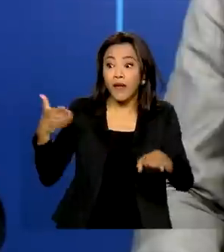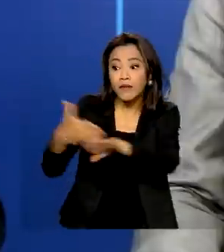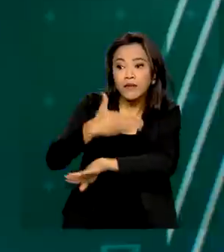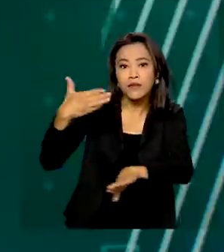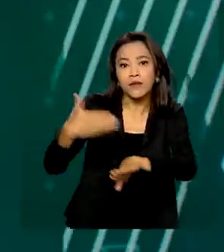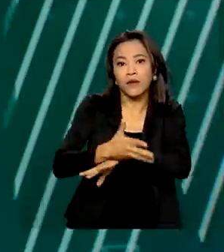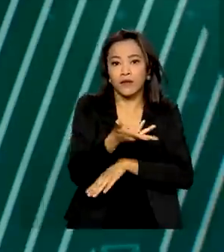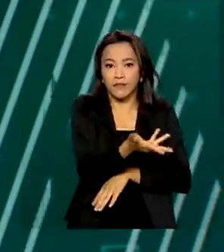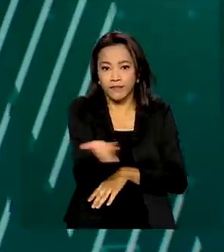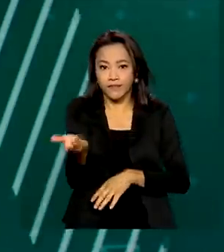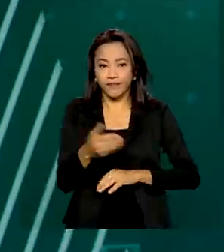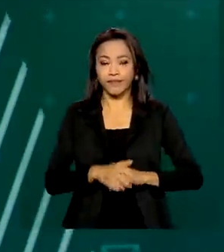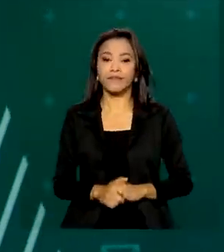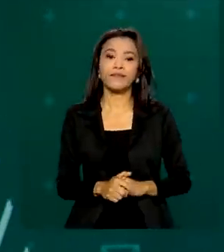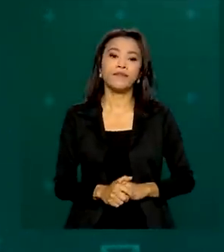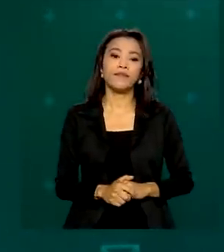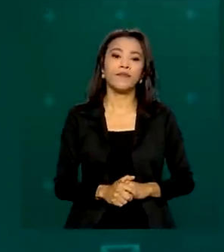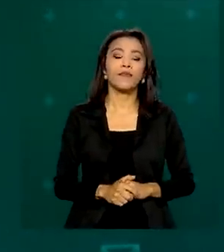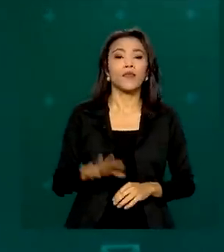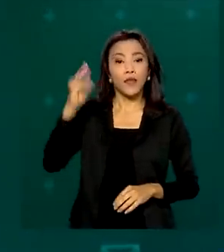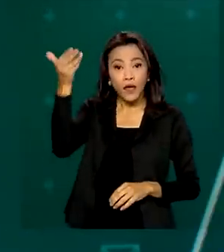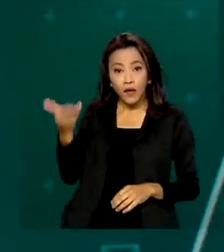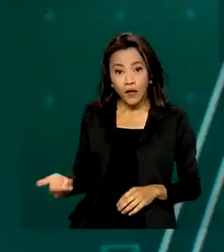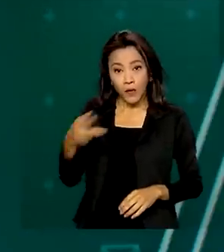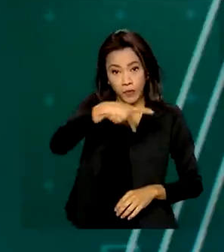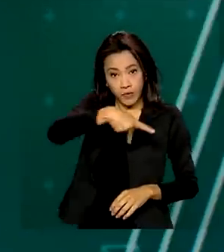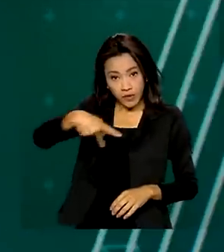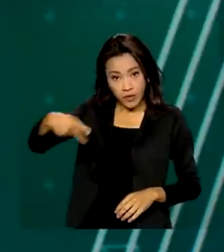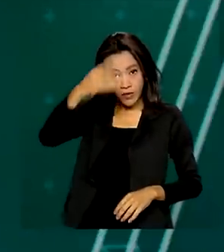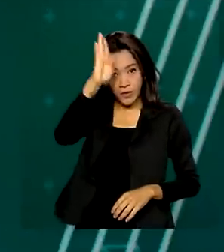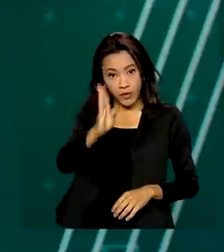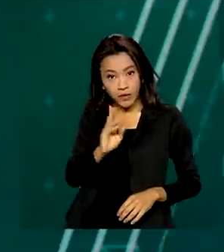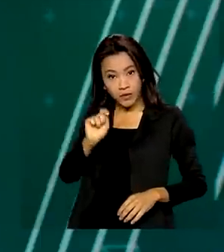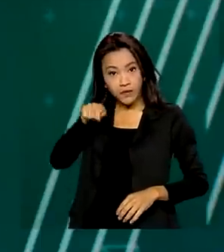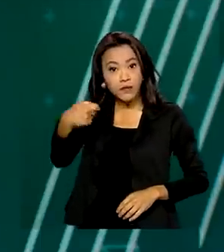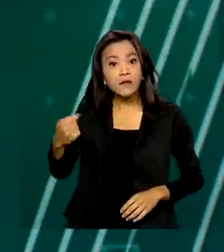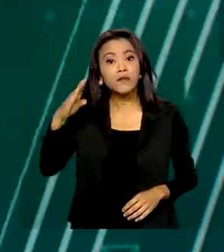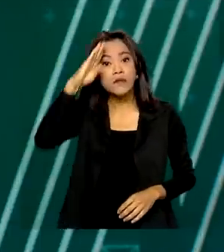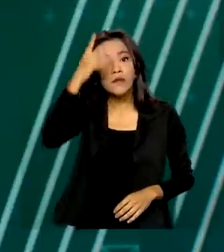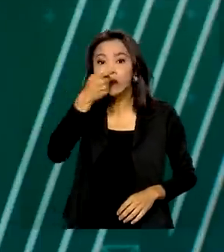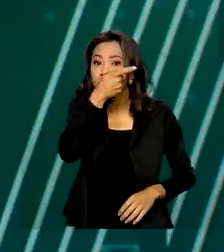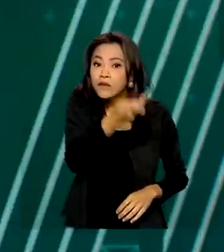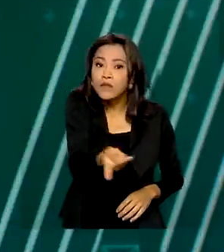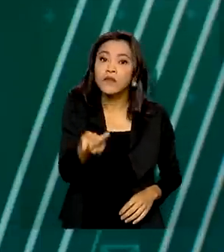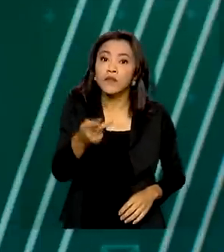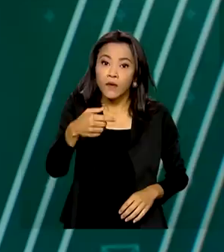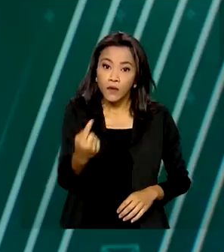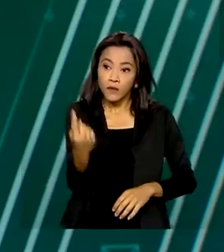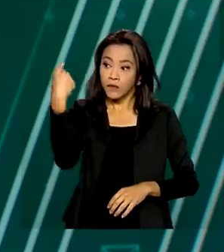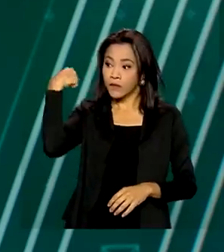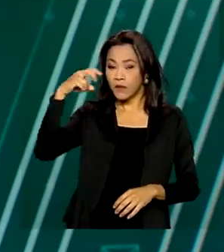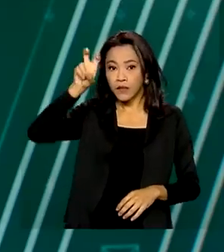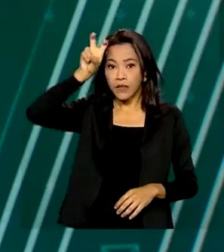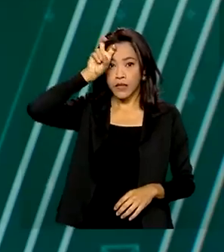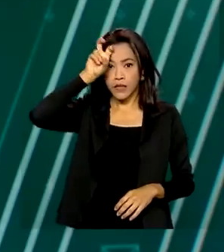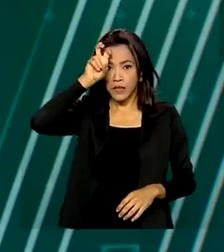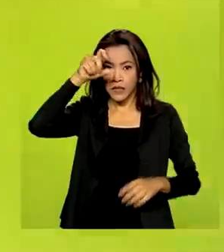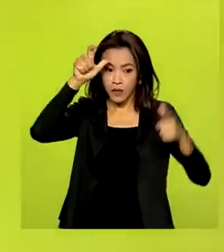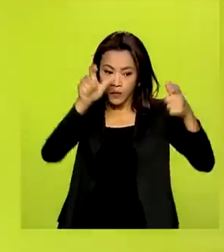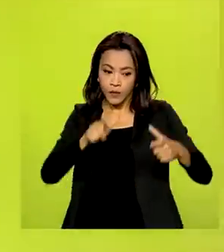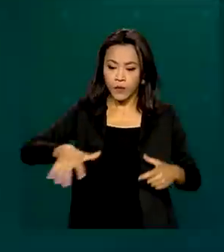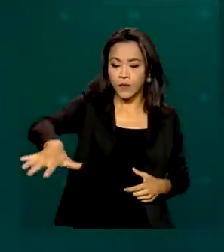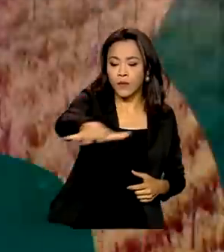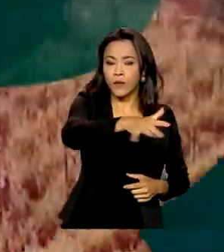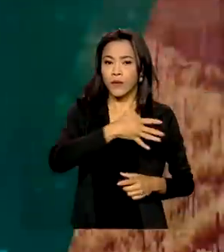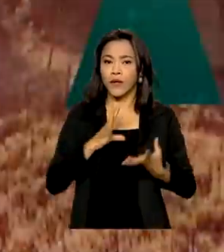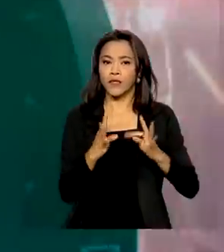serviço. E o presidente da República, Jair Bolsonaro, visitou nessa quinta-feira o Parque Tecnológico São José